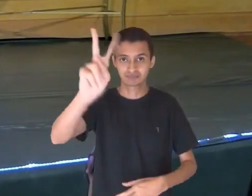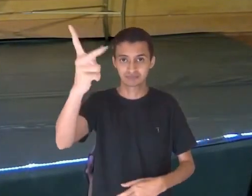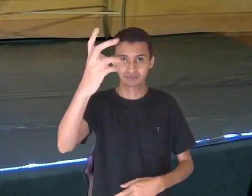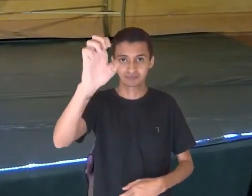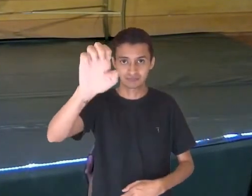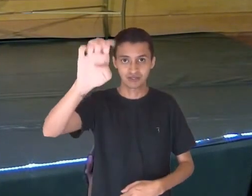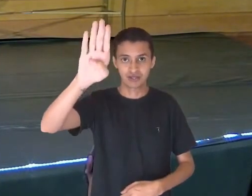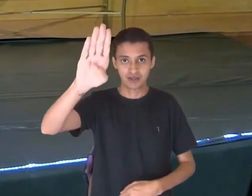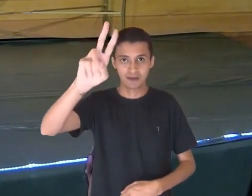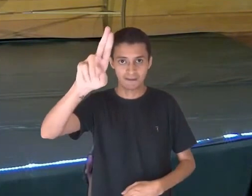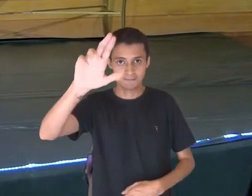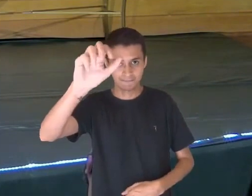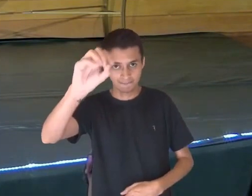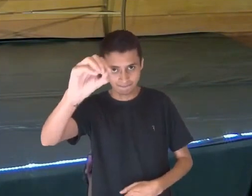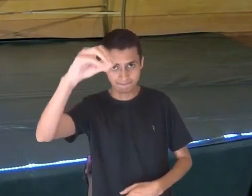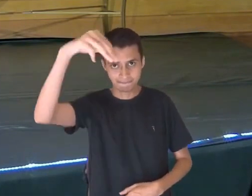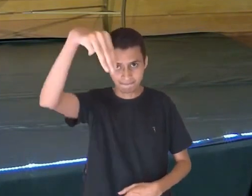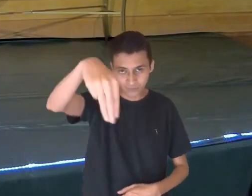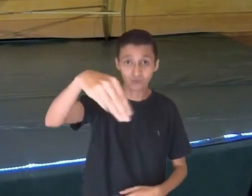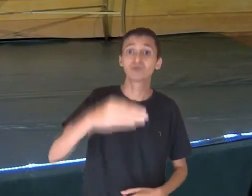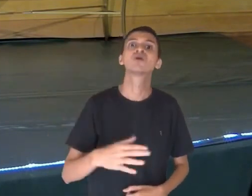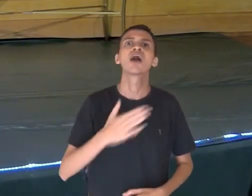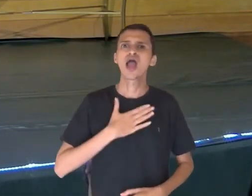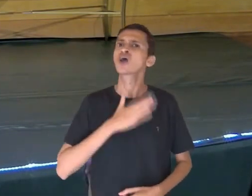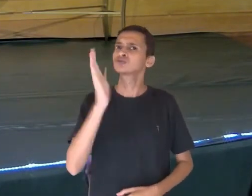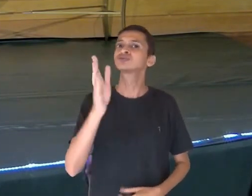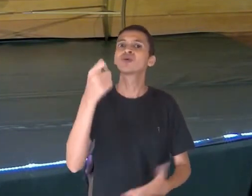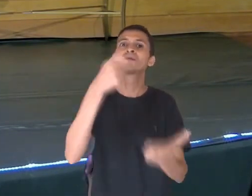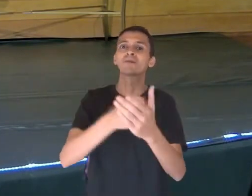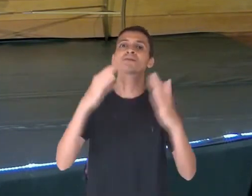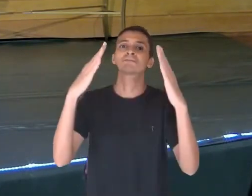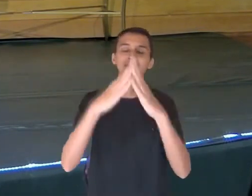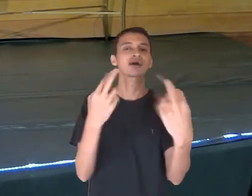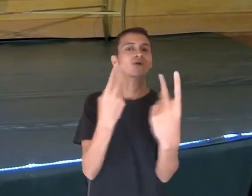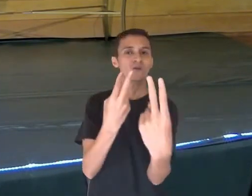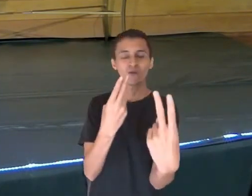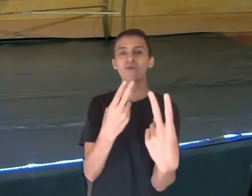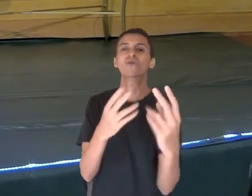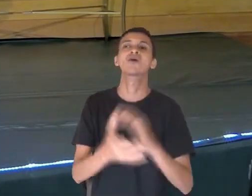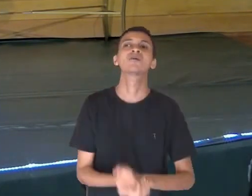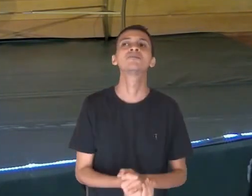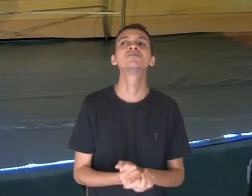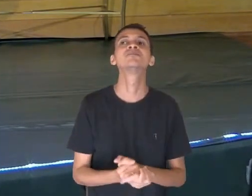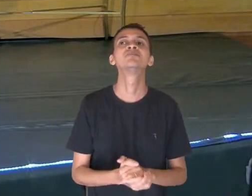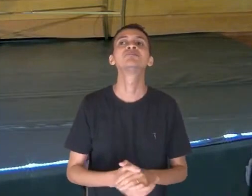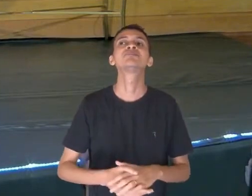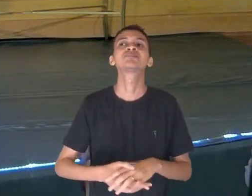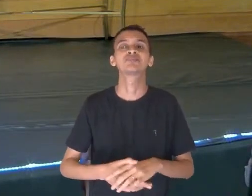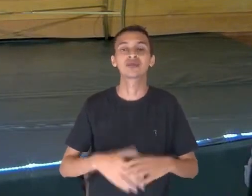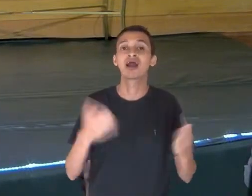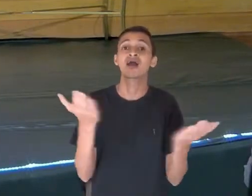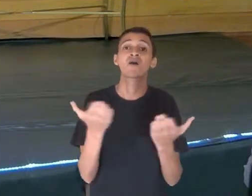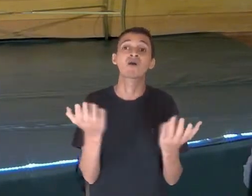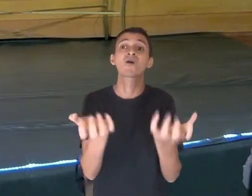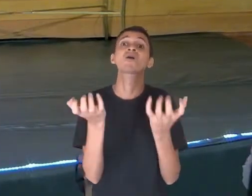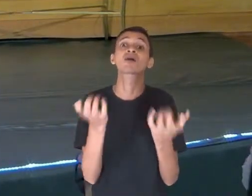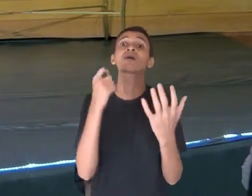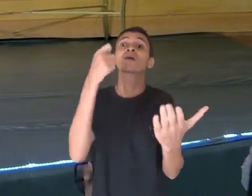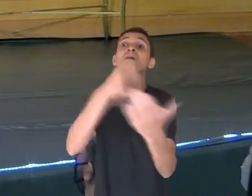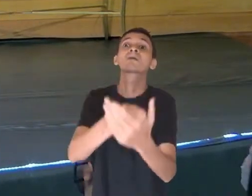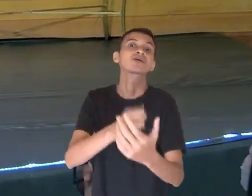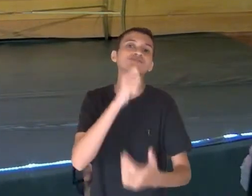E eu comprei uma casa chamada Hebron uma vez, debaixo dessa palavra. Eu falei, sai do meu vale que eu quero te comprar. Eu